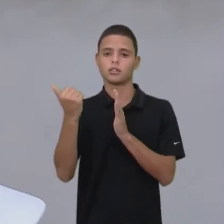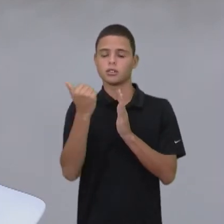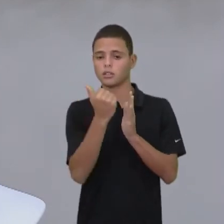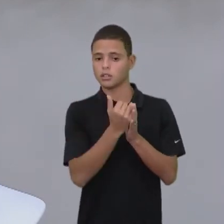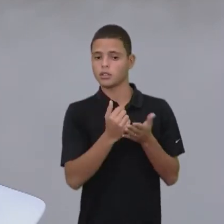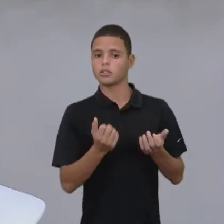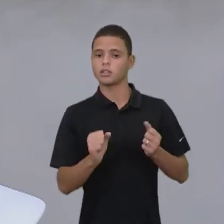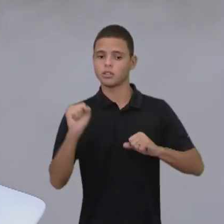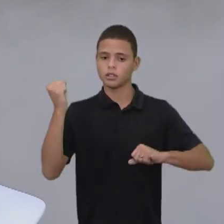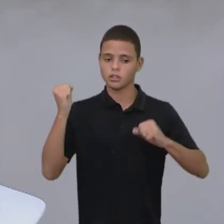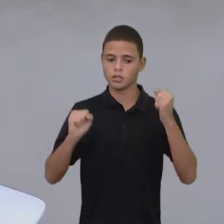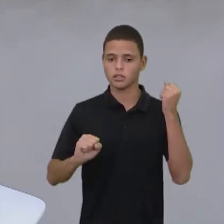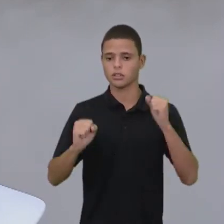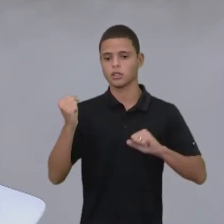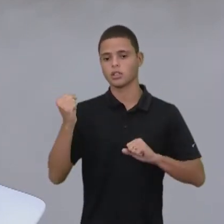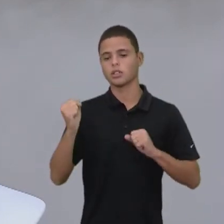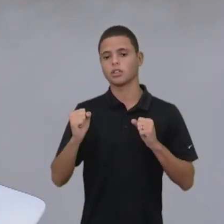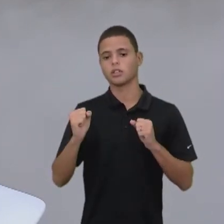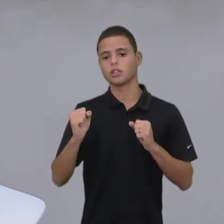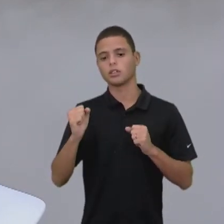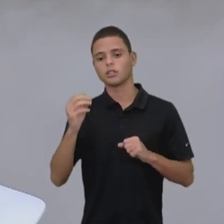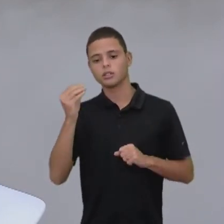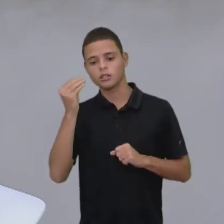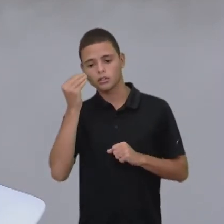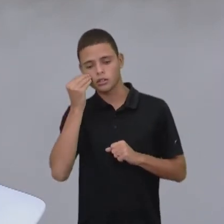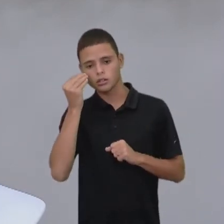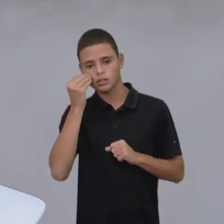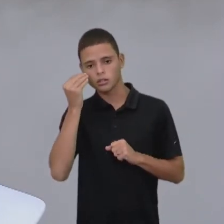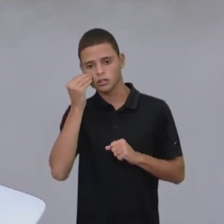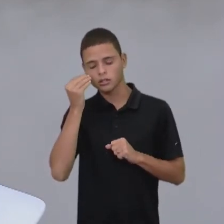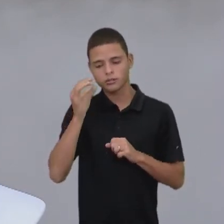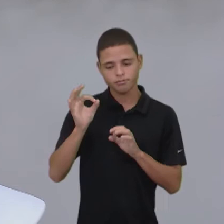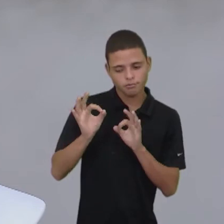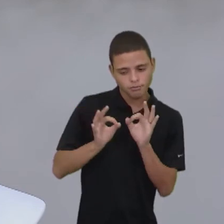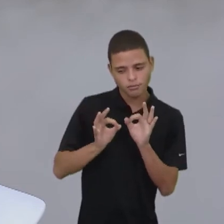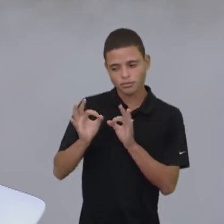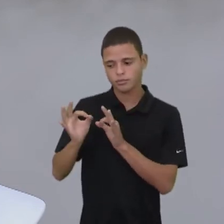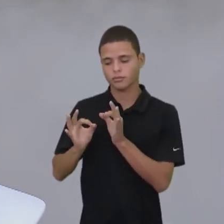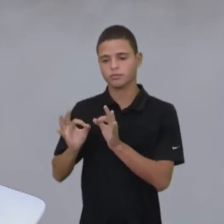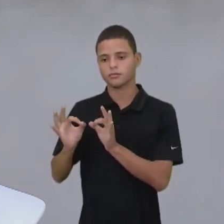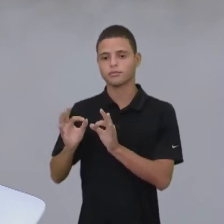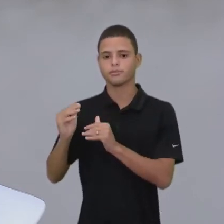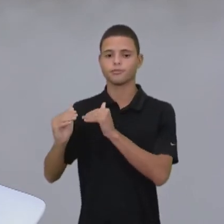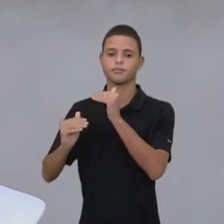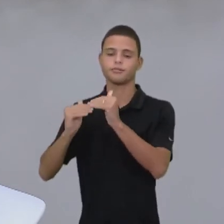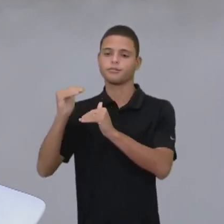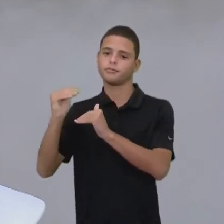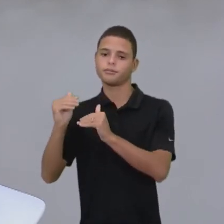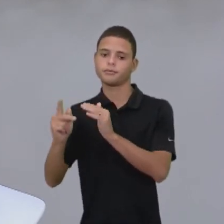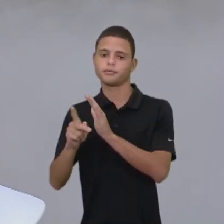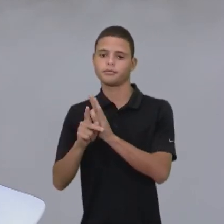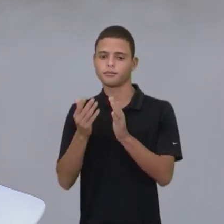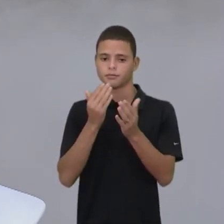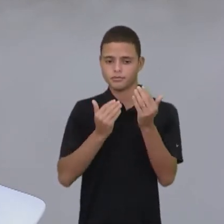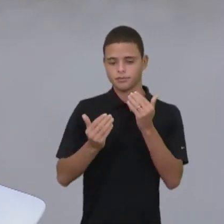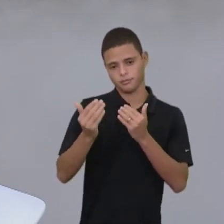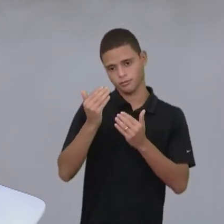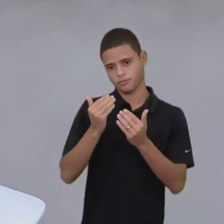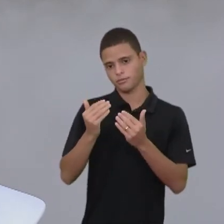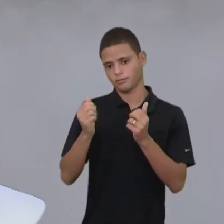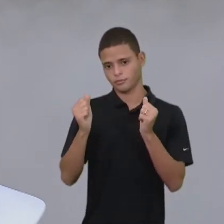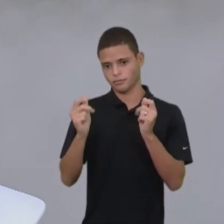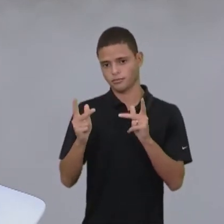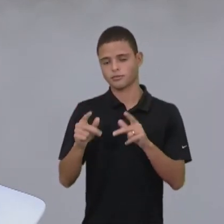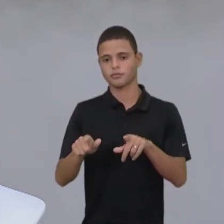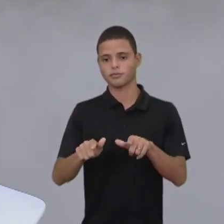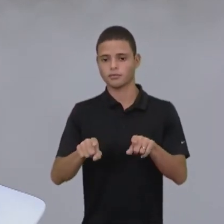física, justamente para tentar regular esse processo, né, de alta ingestão de calorias. E